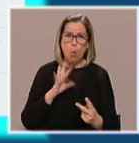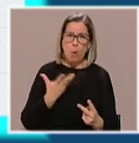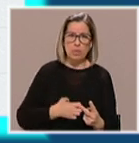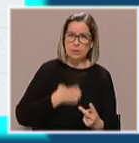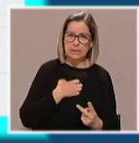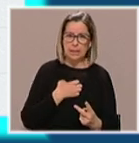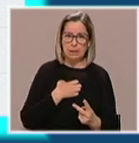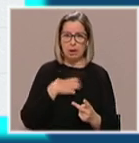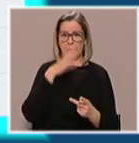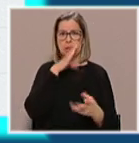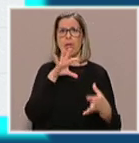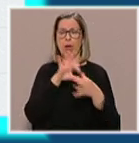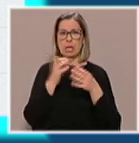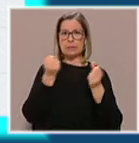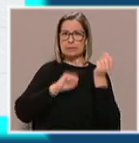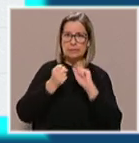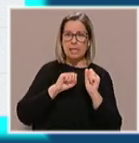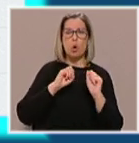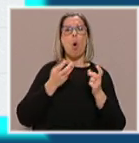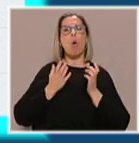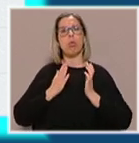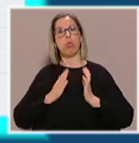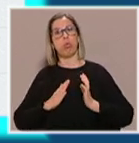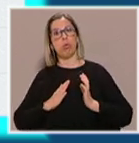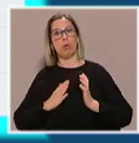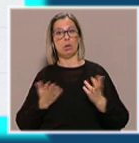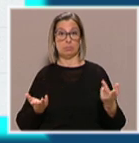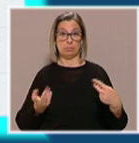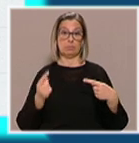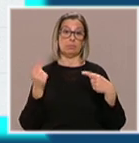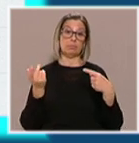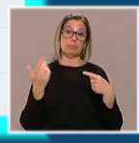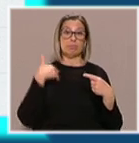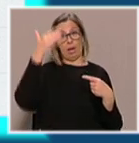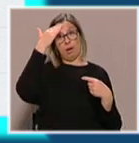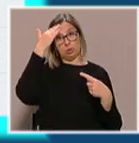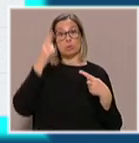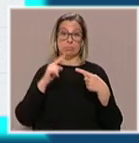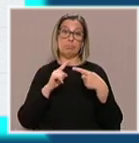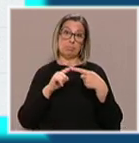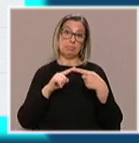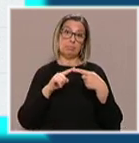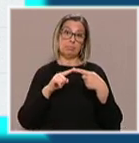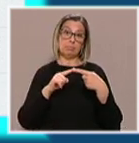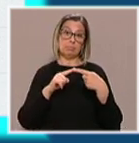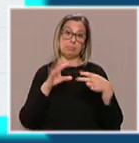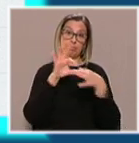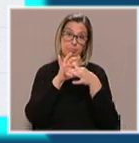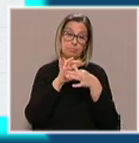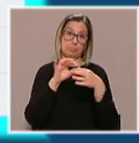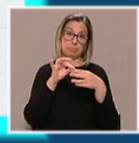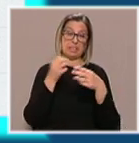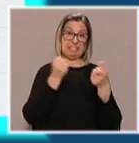Numa situação de stress ou numa situação de relaxo? Pois bem, parece-nos que será numa situação de